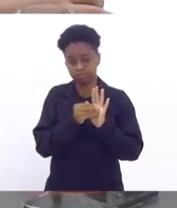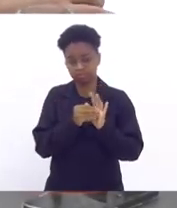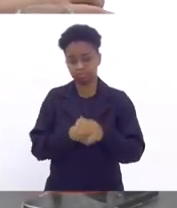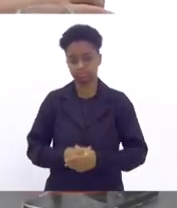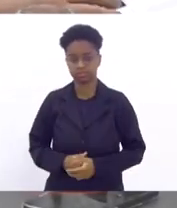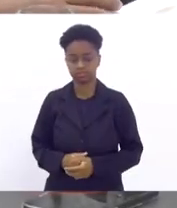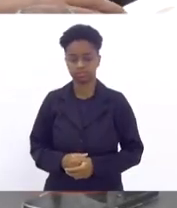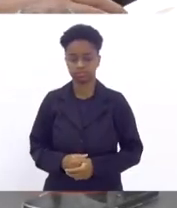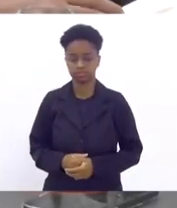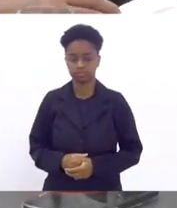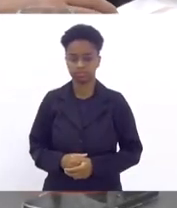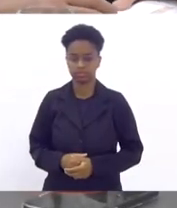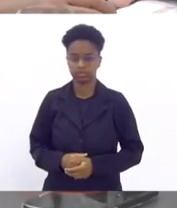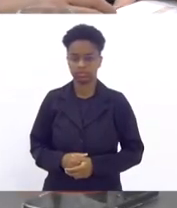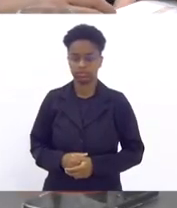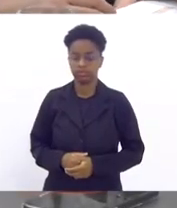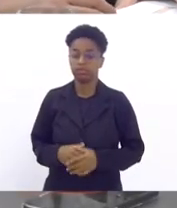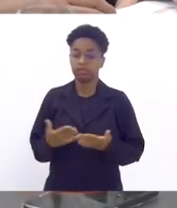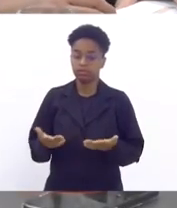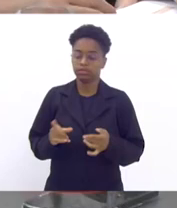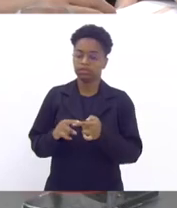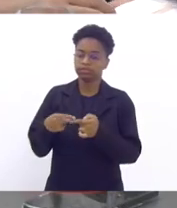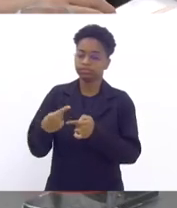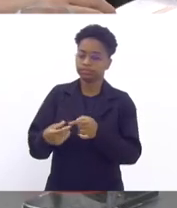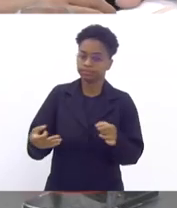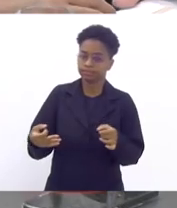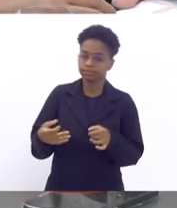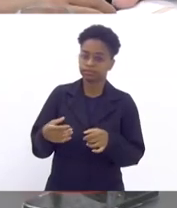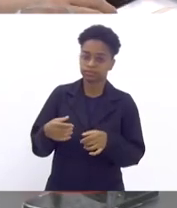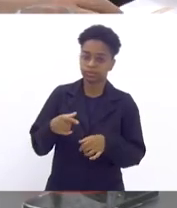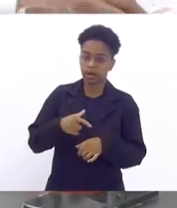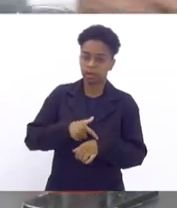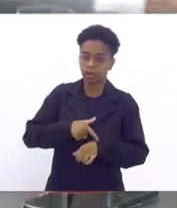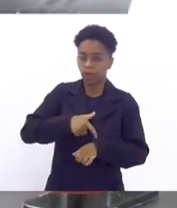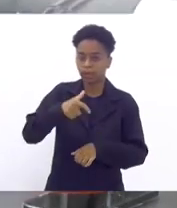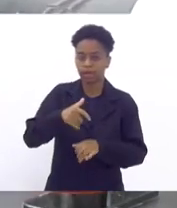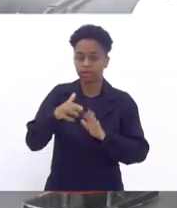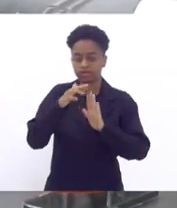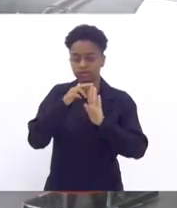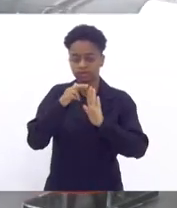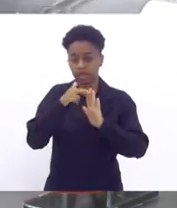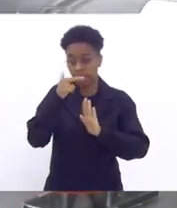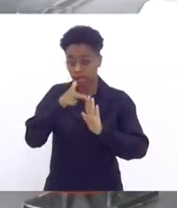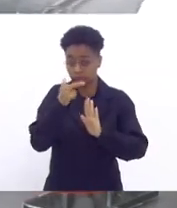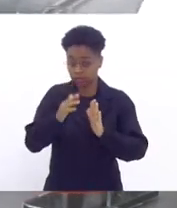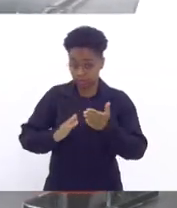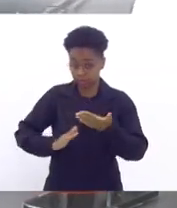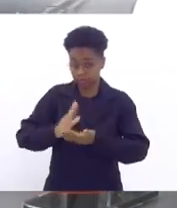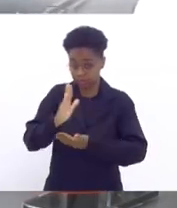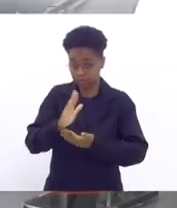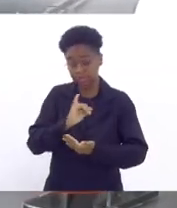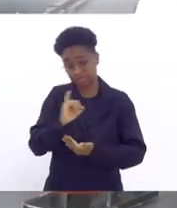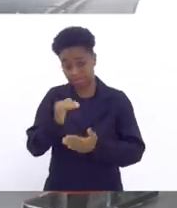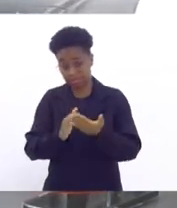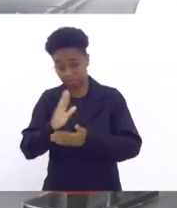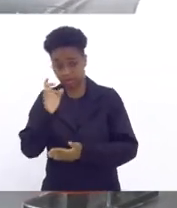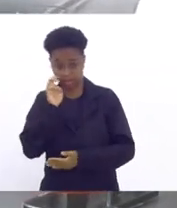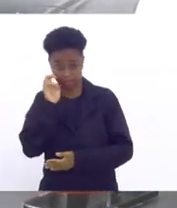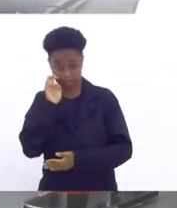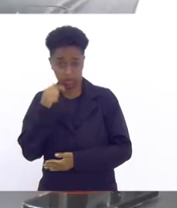a partir do momento que ele que o projeto de resolução entre em vigor se aprovado quinta-feira acredito que